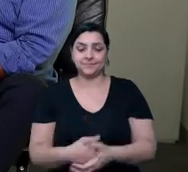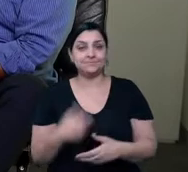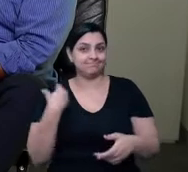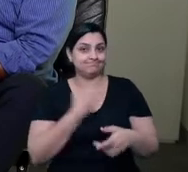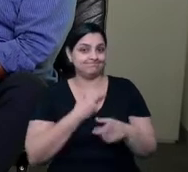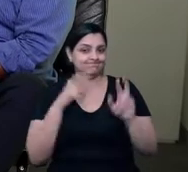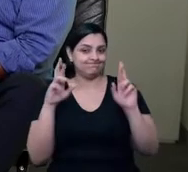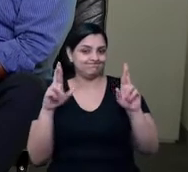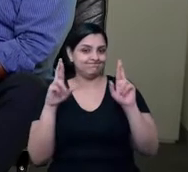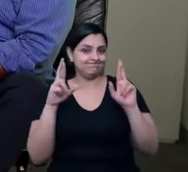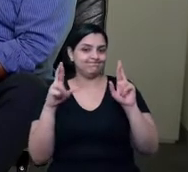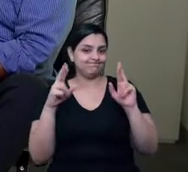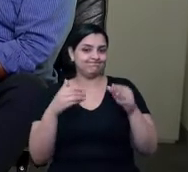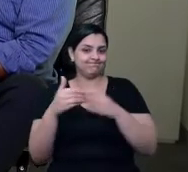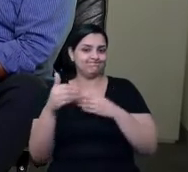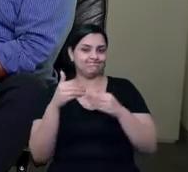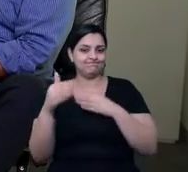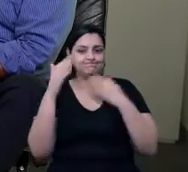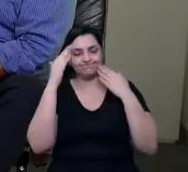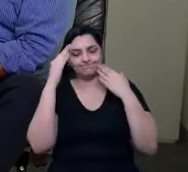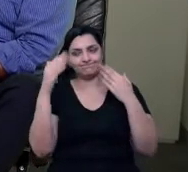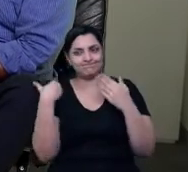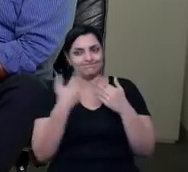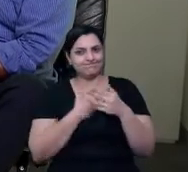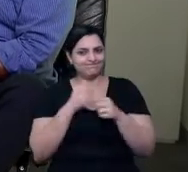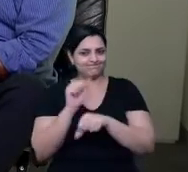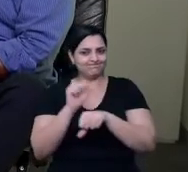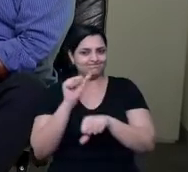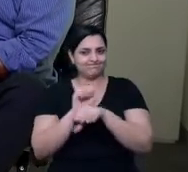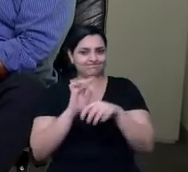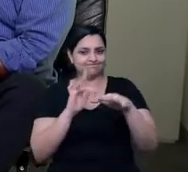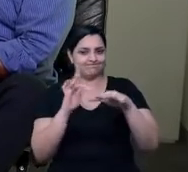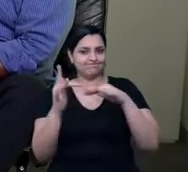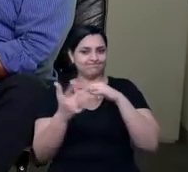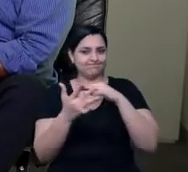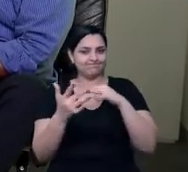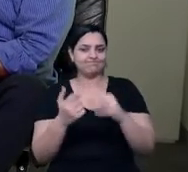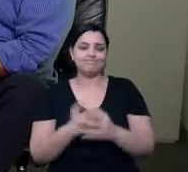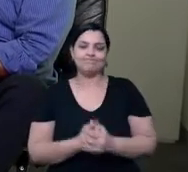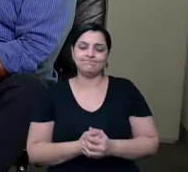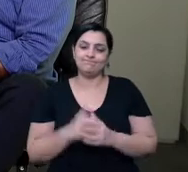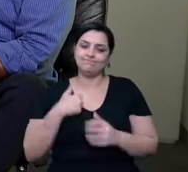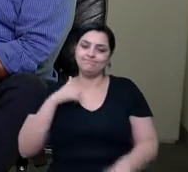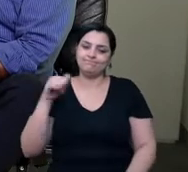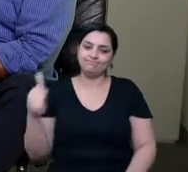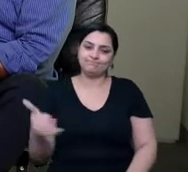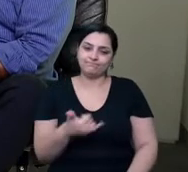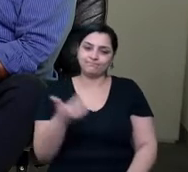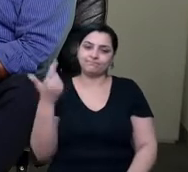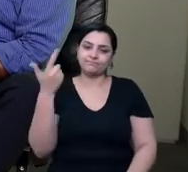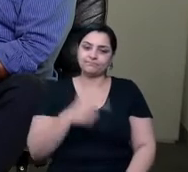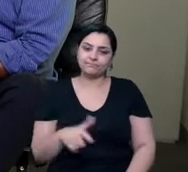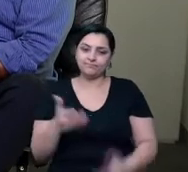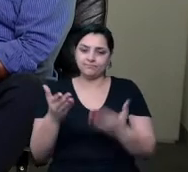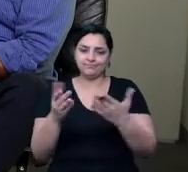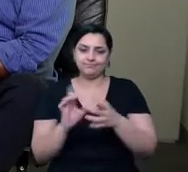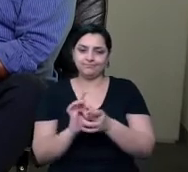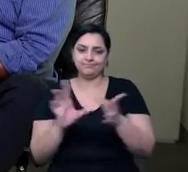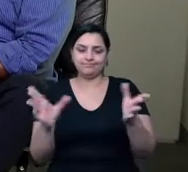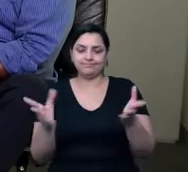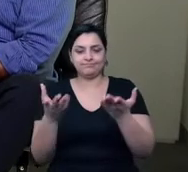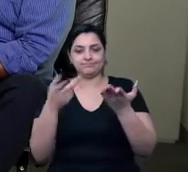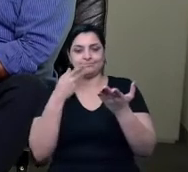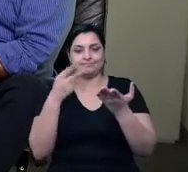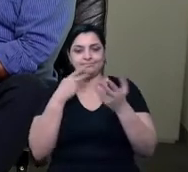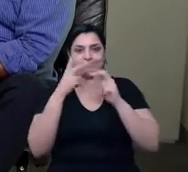vem pela frente, já te acompanhando nas redes sociais. Inclusive, eu aproveito para colocar aí à disposição para você falar sobre as suas